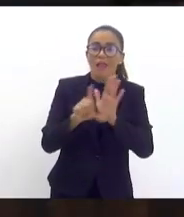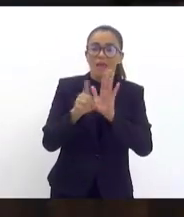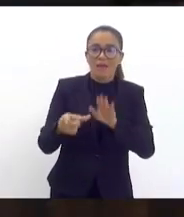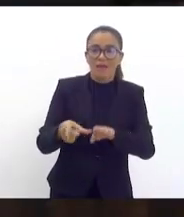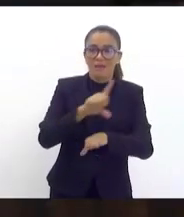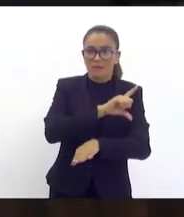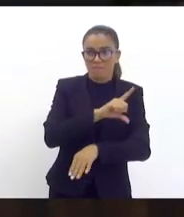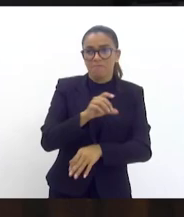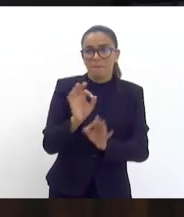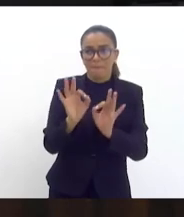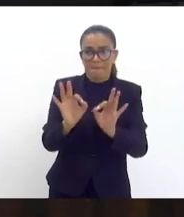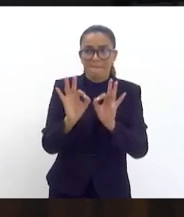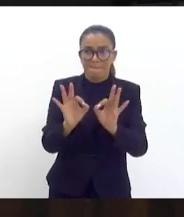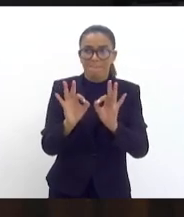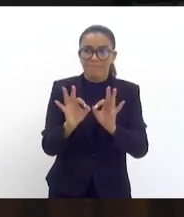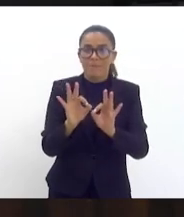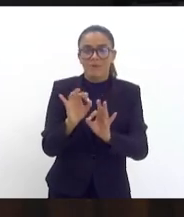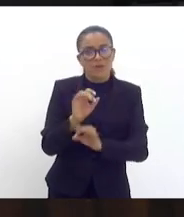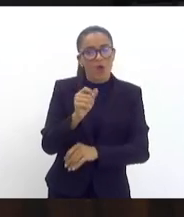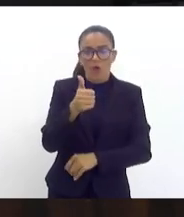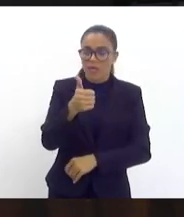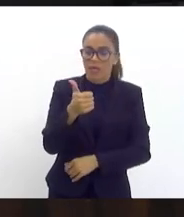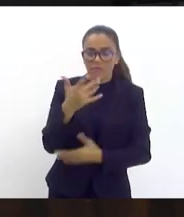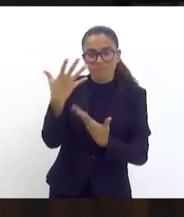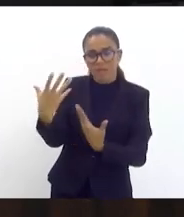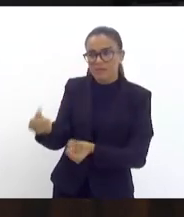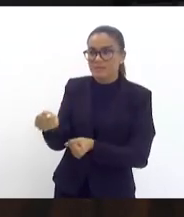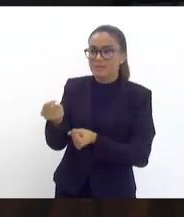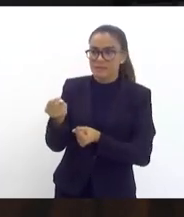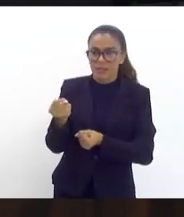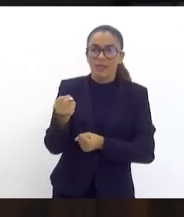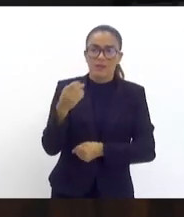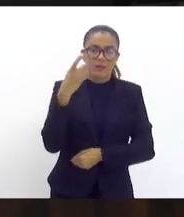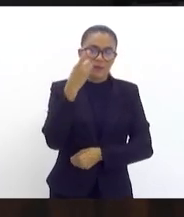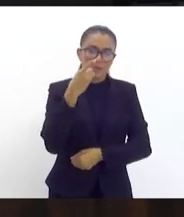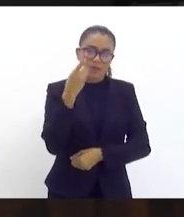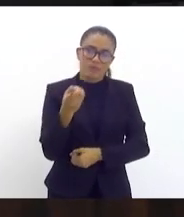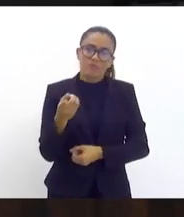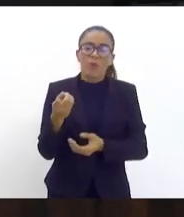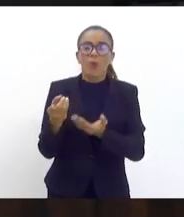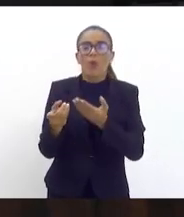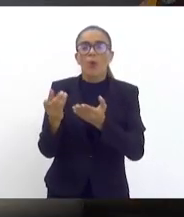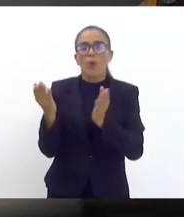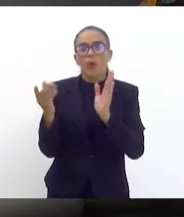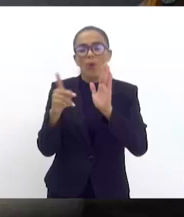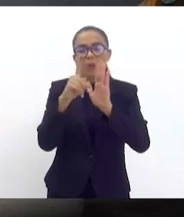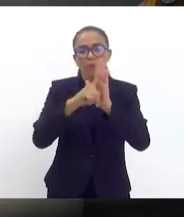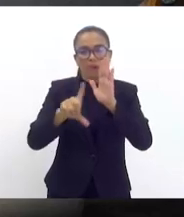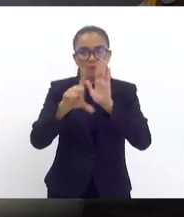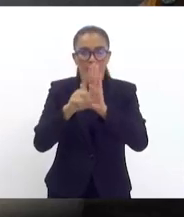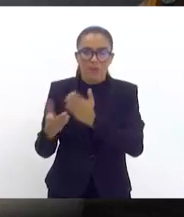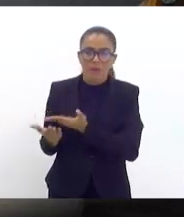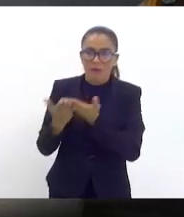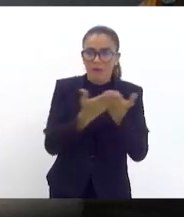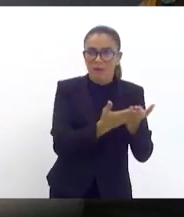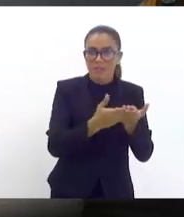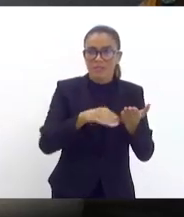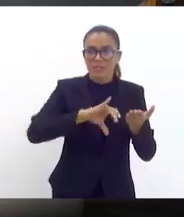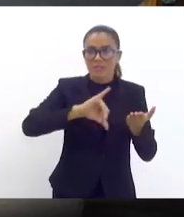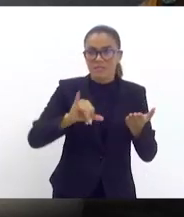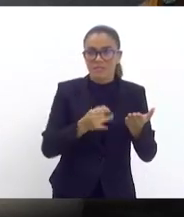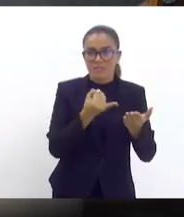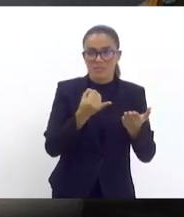deputado. Era a sugestão que a gente ia fazer também. Está deferido o pedido de Vossa Excelência. A gente retorna à comissão para futura análise. Obrigada,